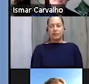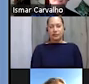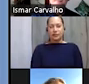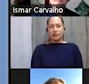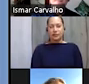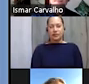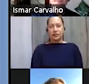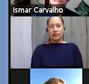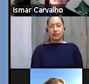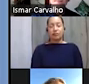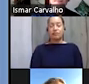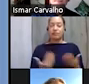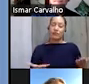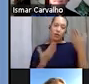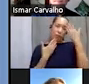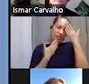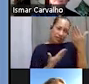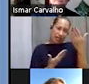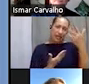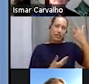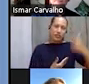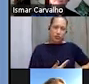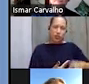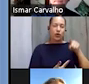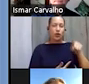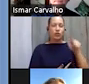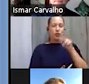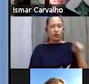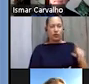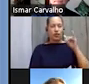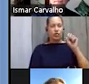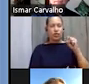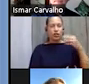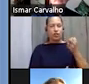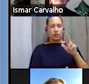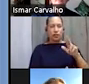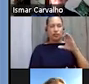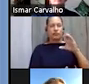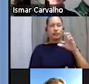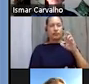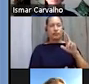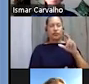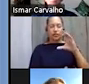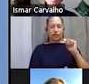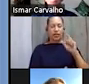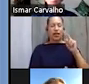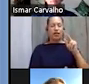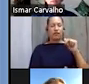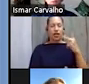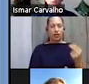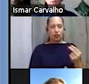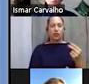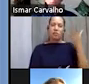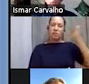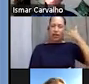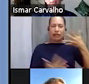Bem, então obrigado mais uma vez, professor Ismar Carvalho. Foi excelente aí a tua palestra. Muito bom pelo convite,